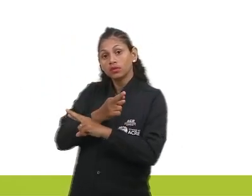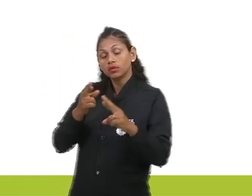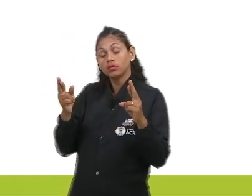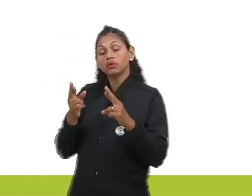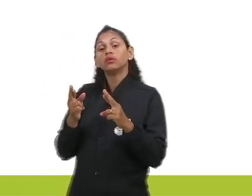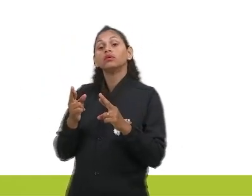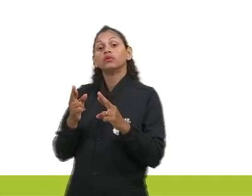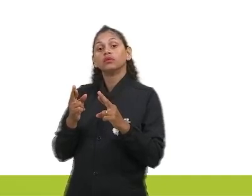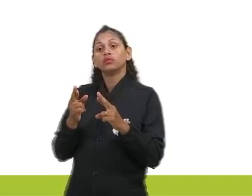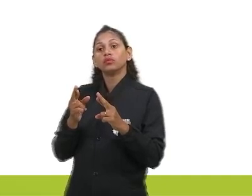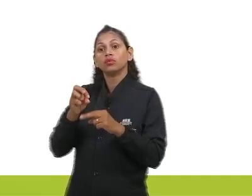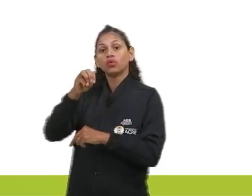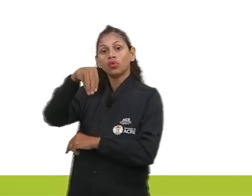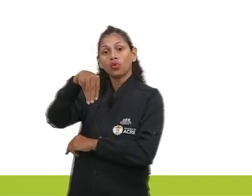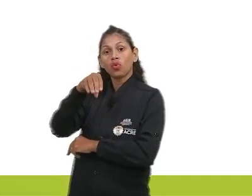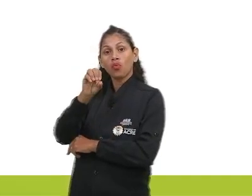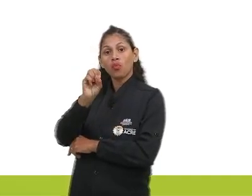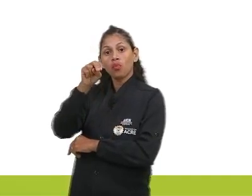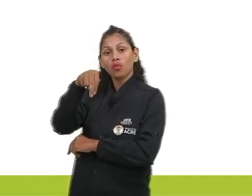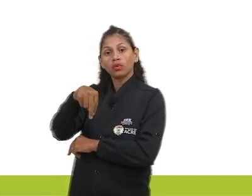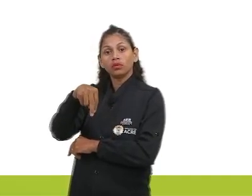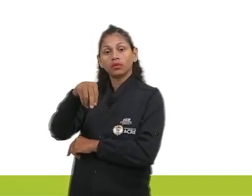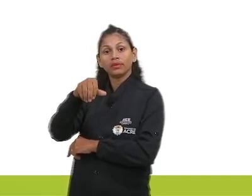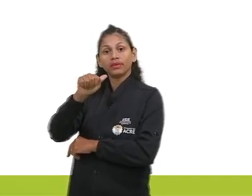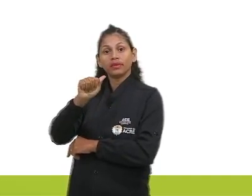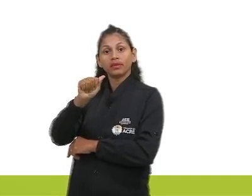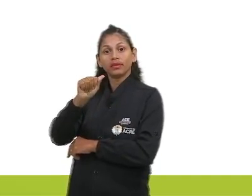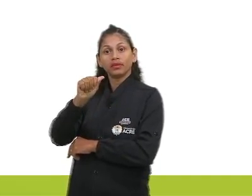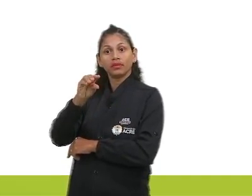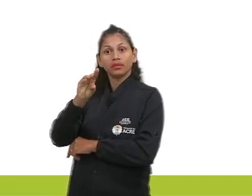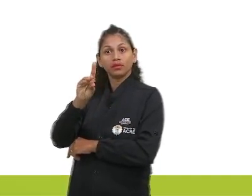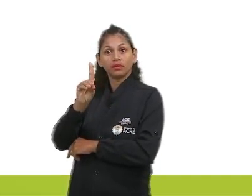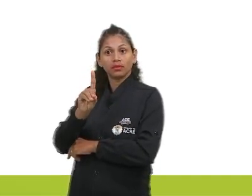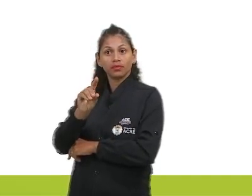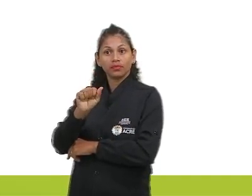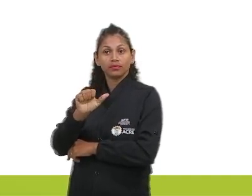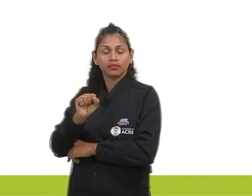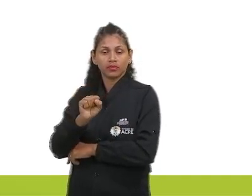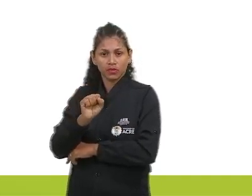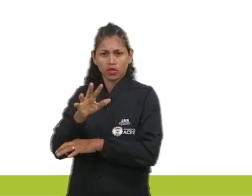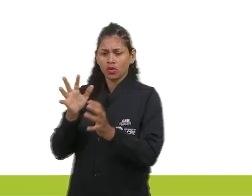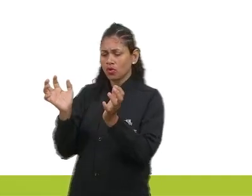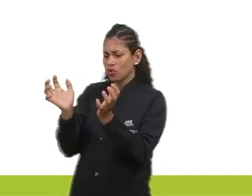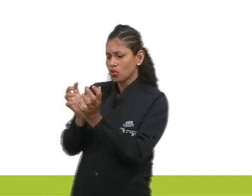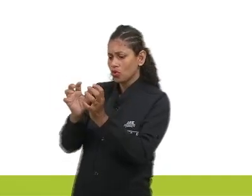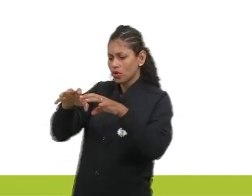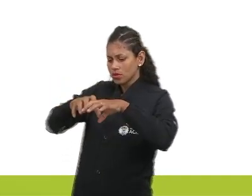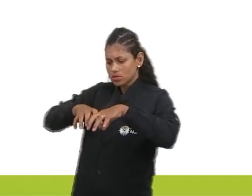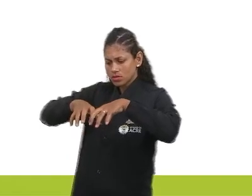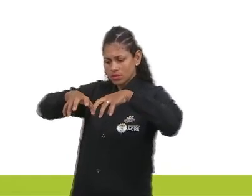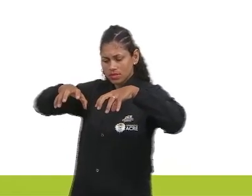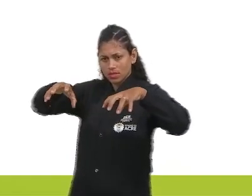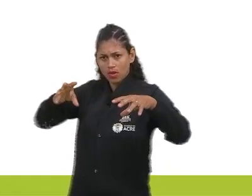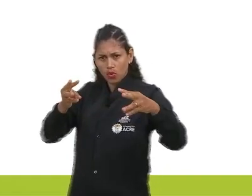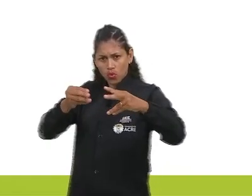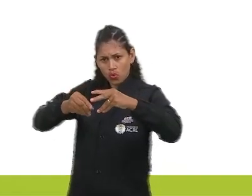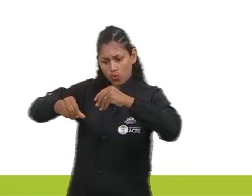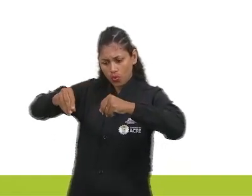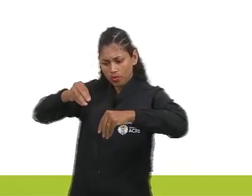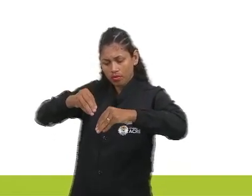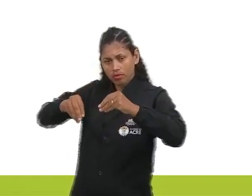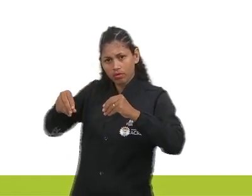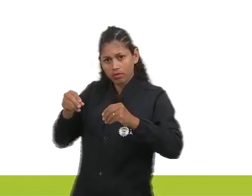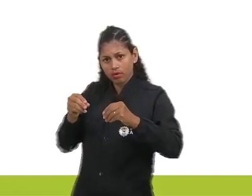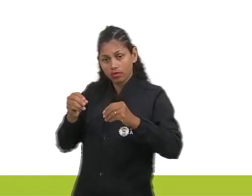de mônadas. As mônadas seriam entidades separadas e fragmentadas que